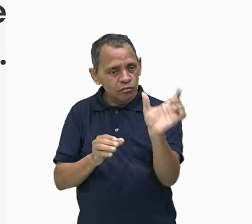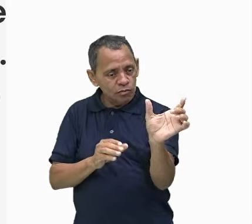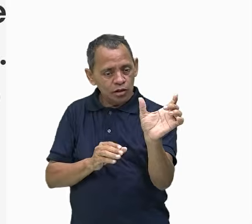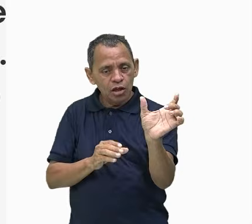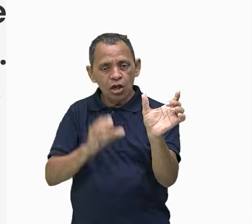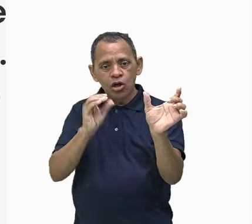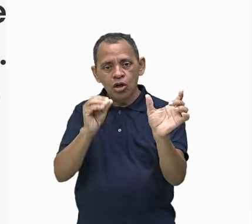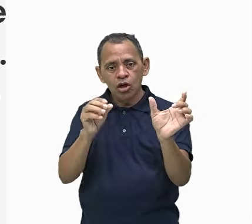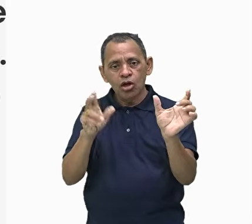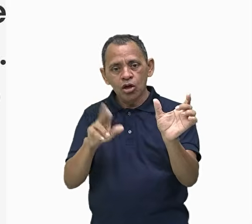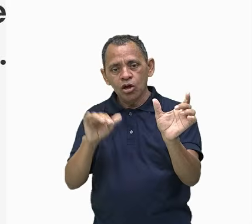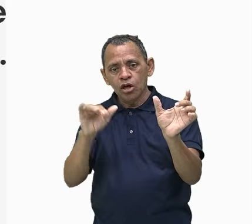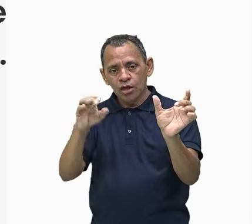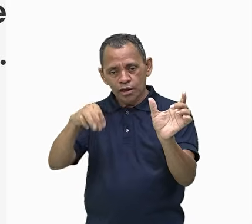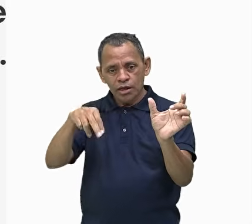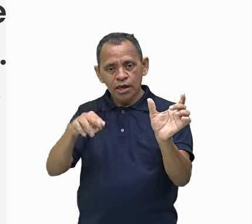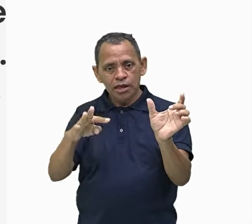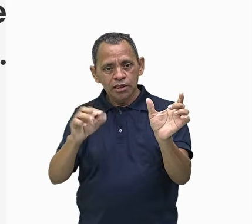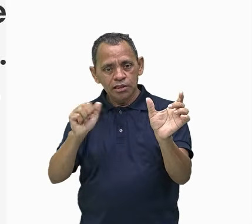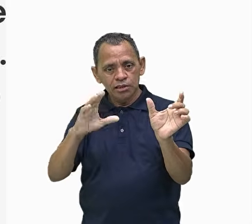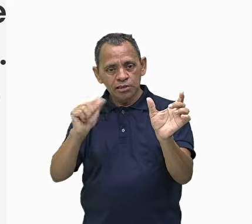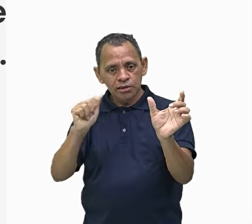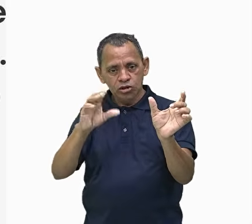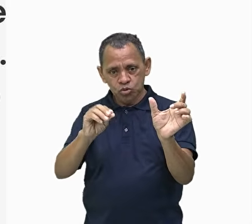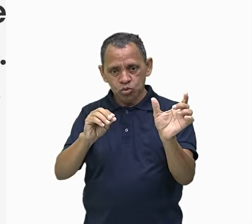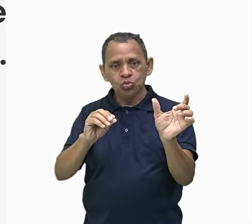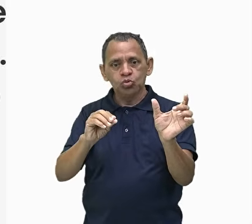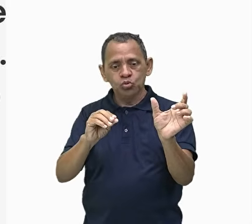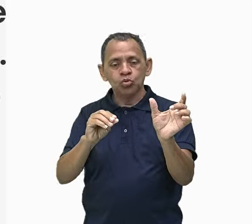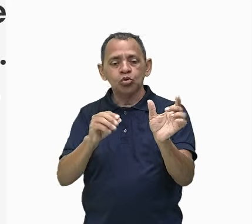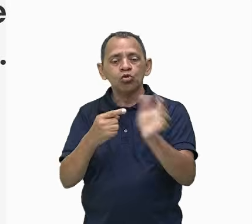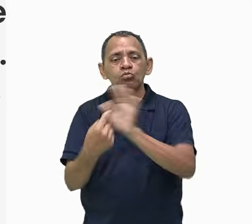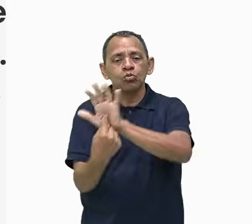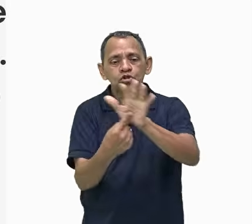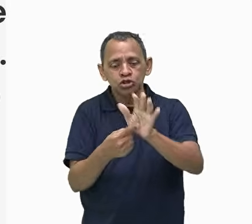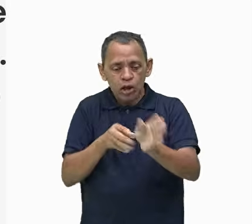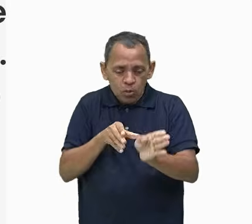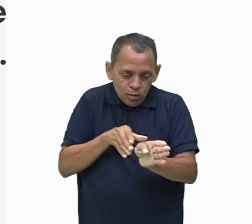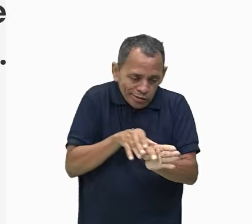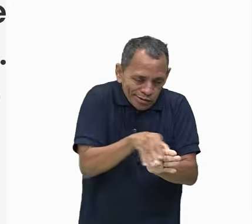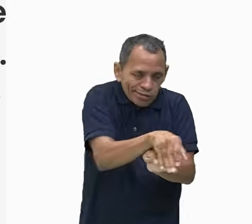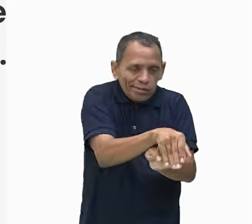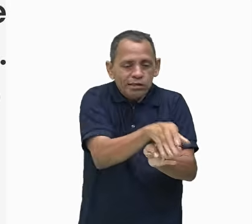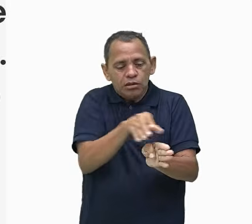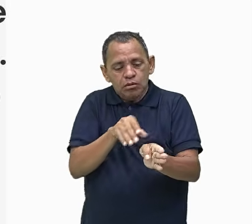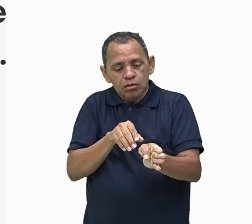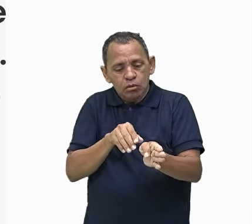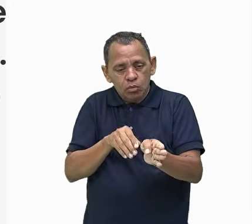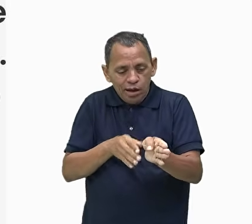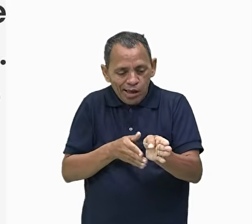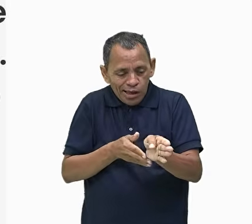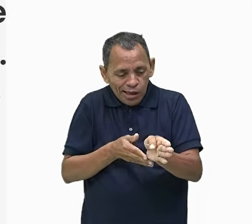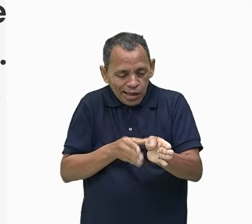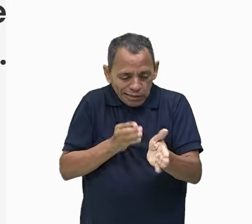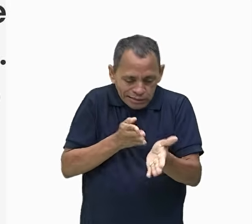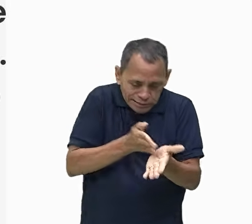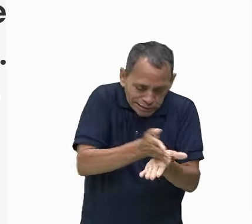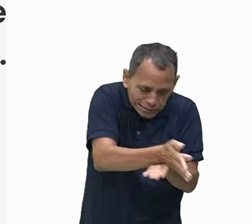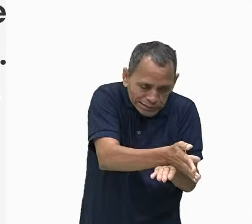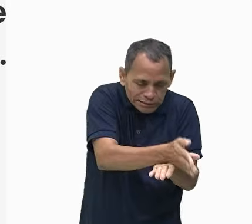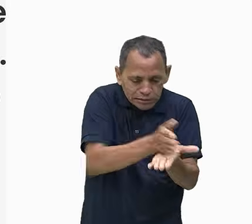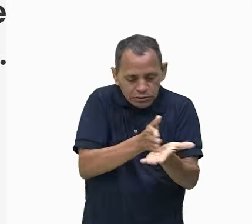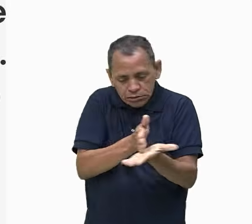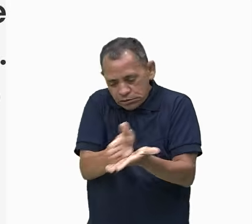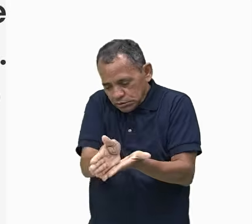utilizado com o significado de determinar uma direção, né? Vai mostrar para a gente para onde seguir,